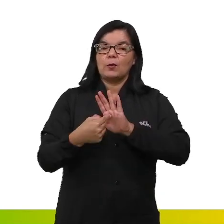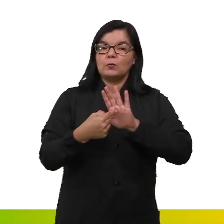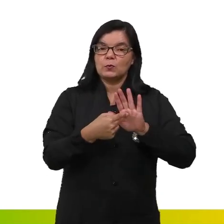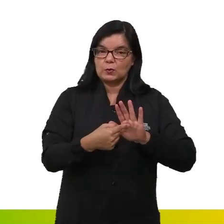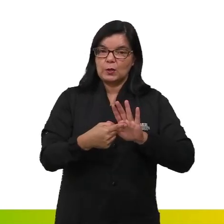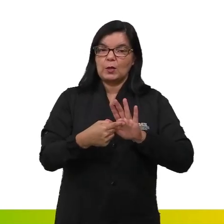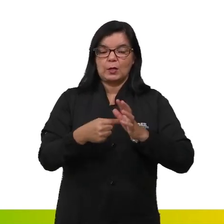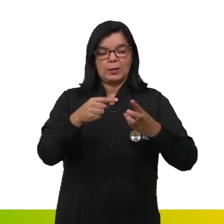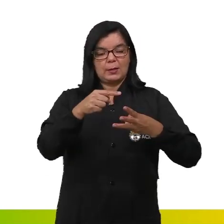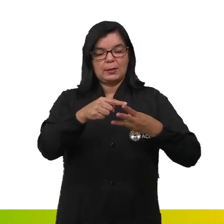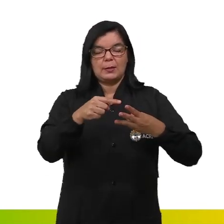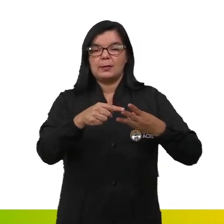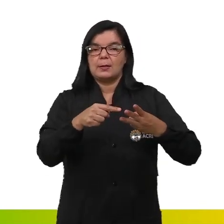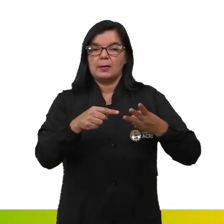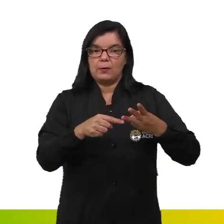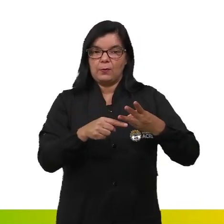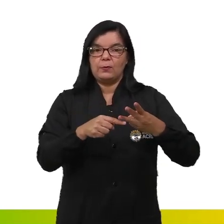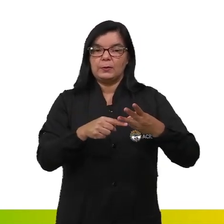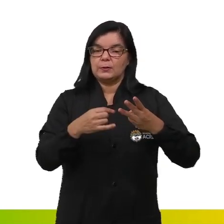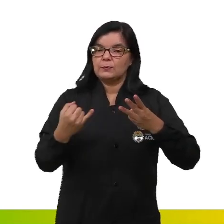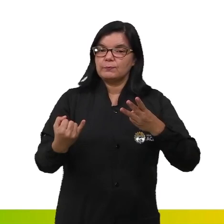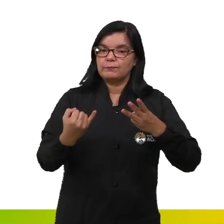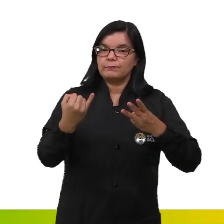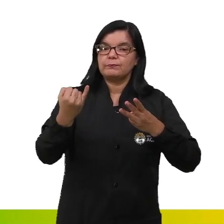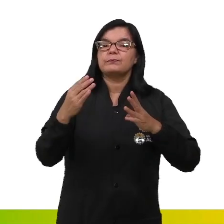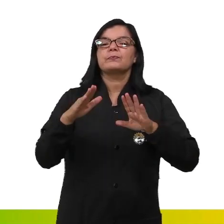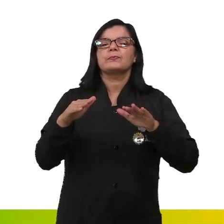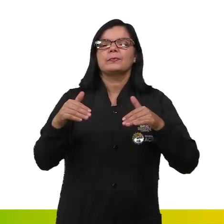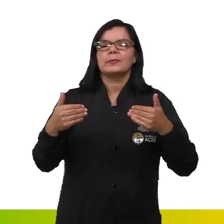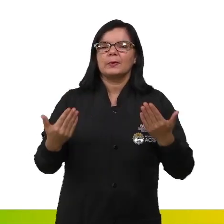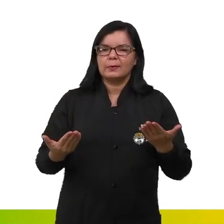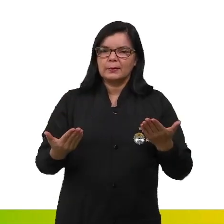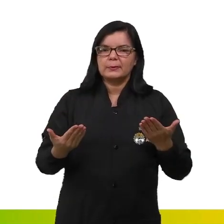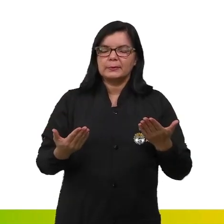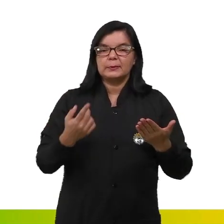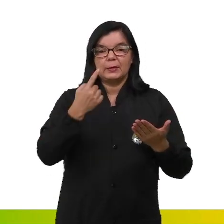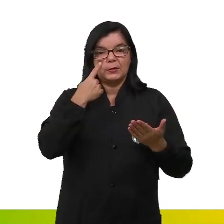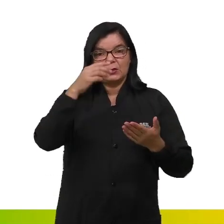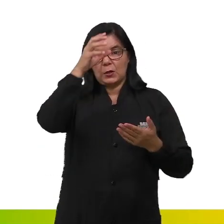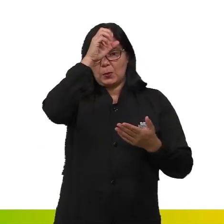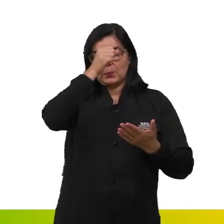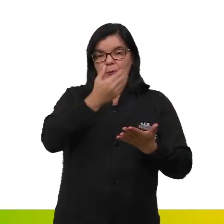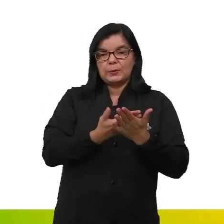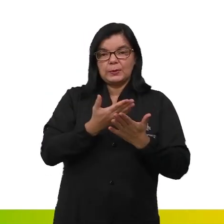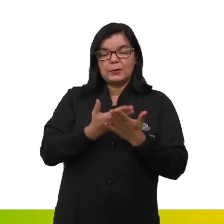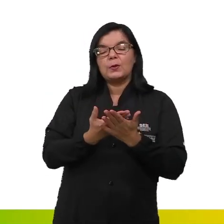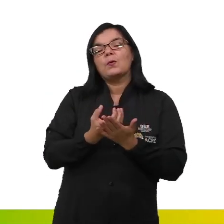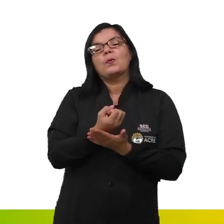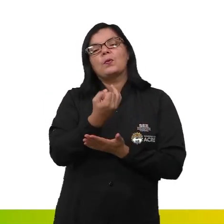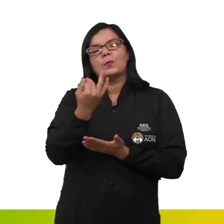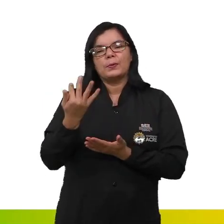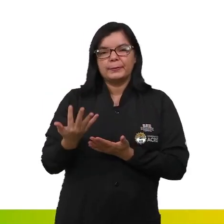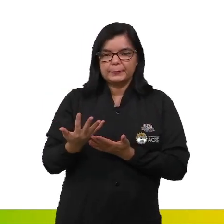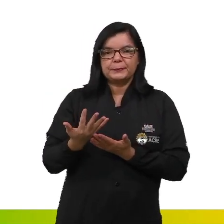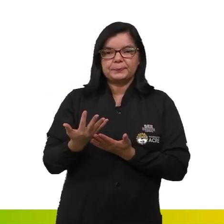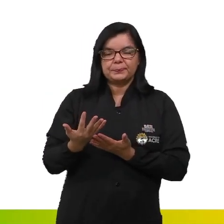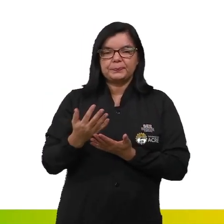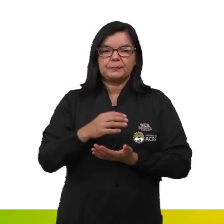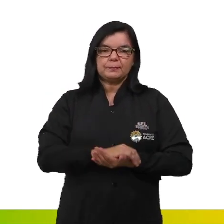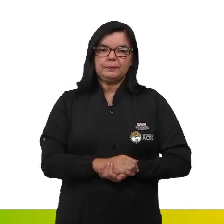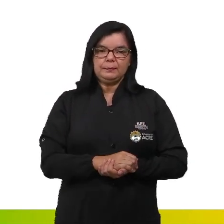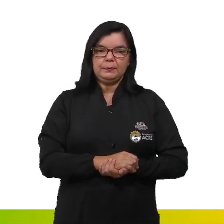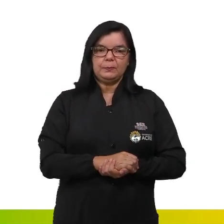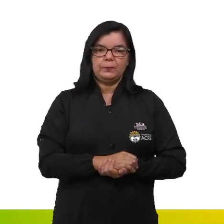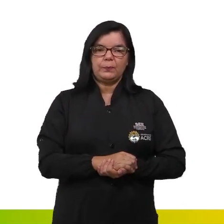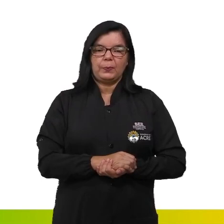que considera 3 fatores fundamentais. A gente aprendeu na aula quais são os 3 fatores